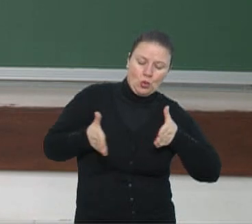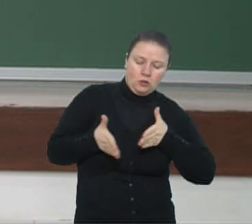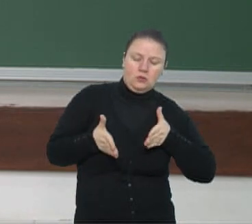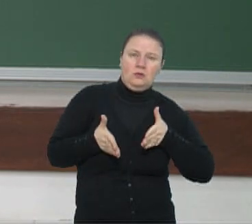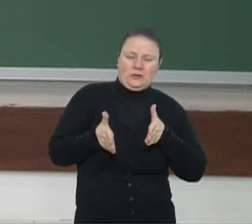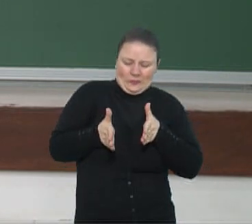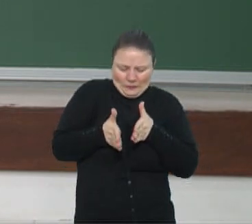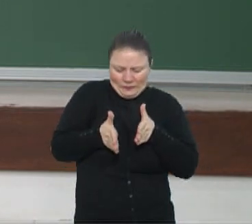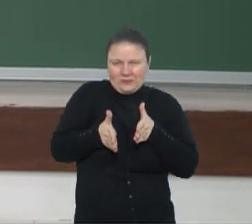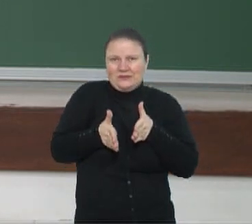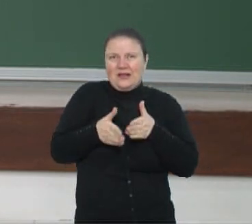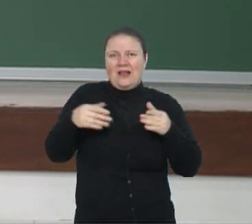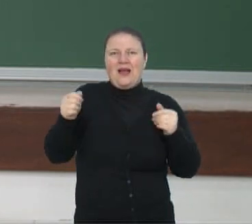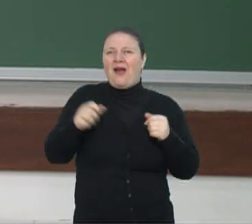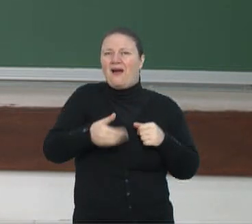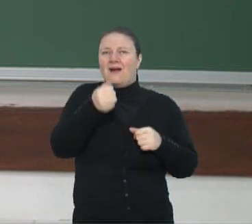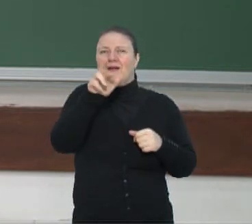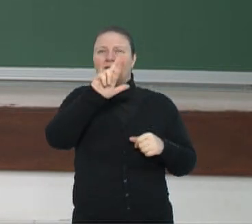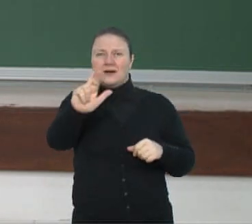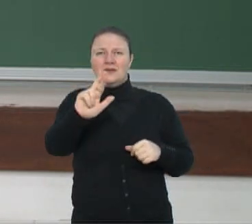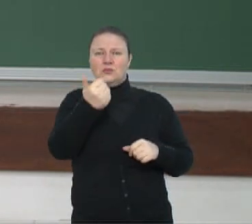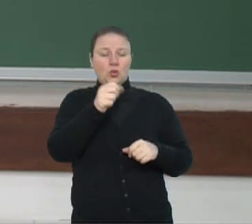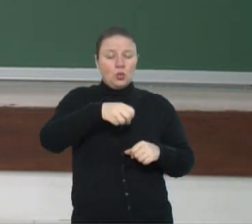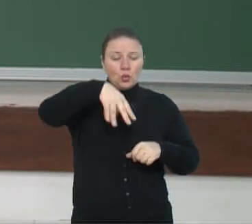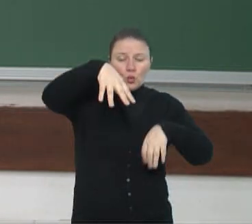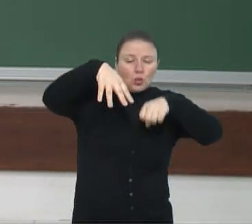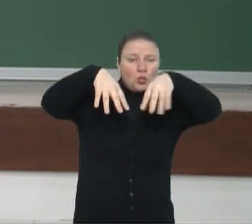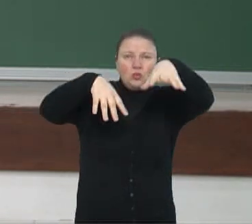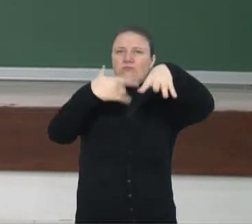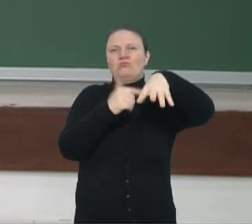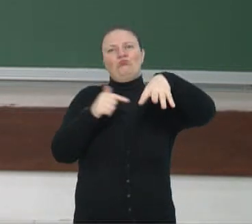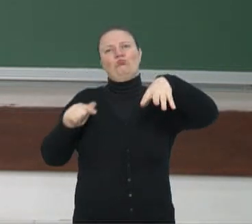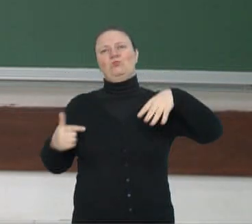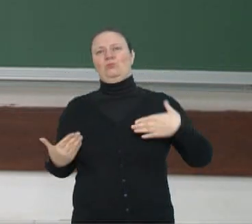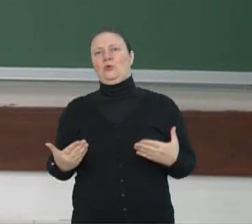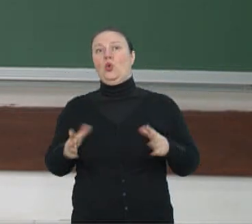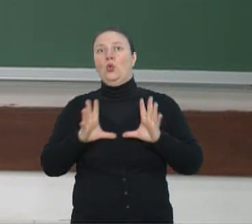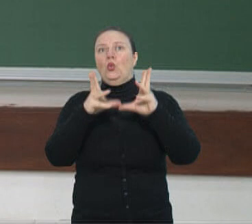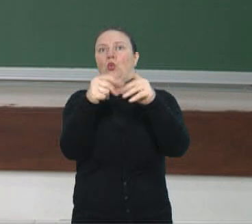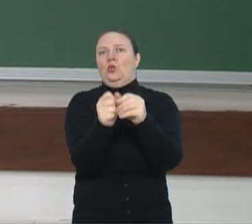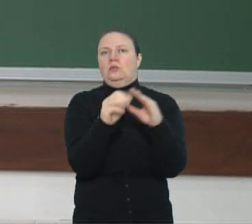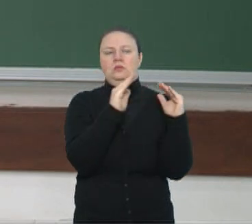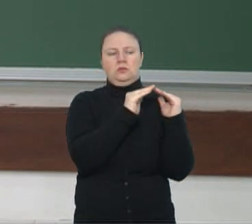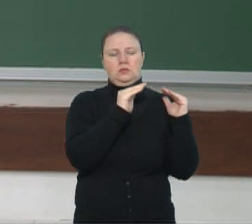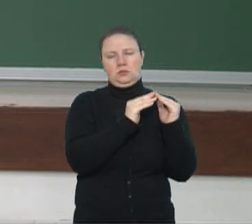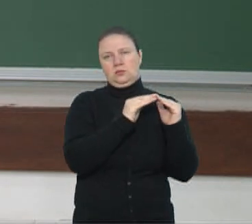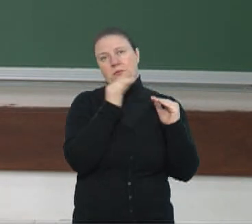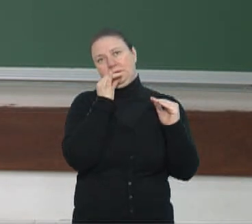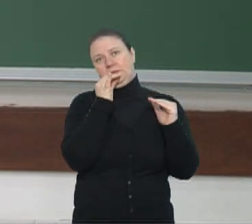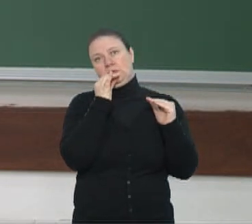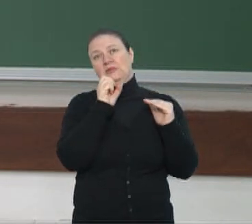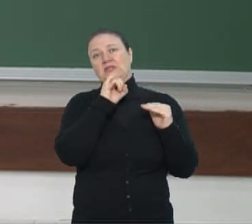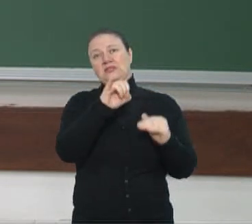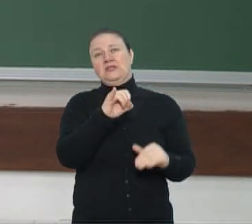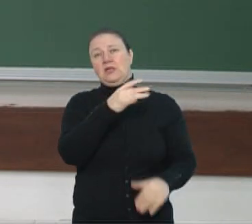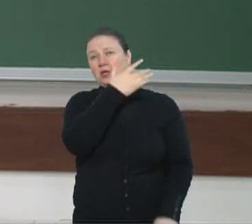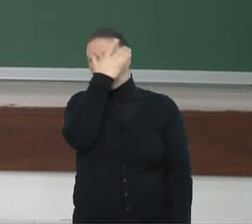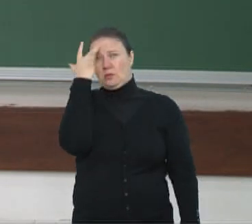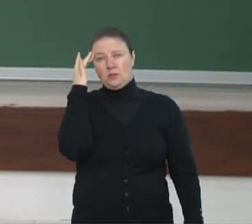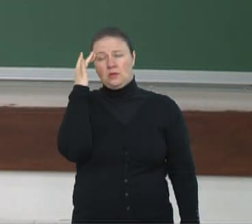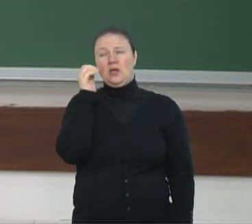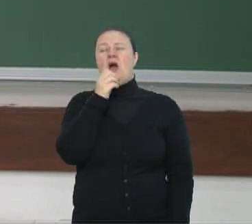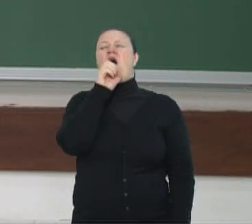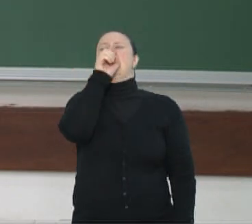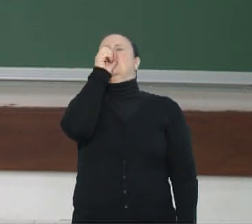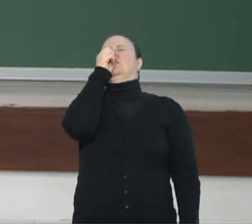direito entre elas, a iluminação não chegava a todas as casas. E, basicamente, se um morador espirrasse na janela de uma